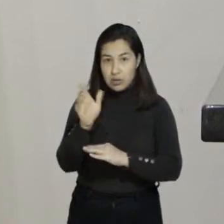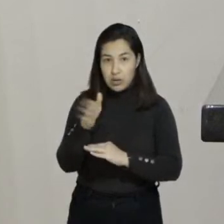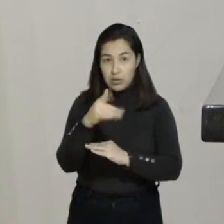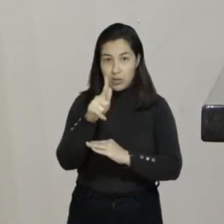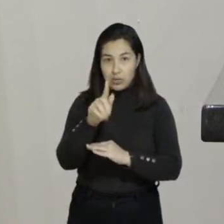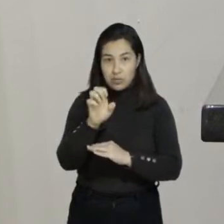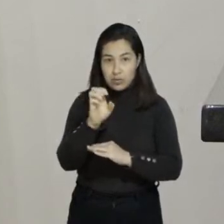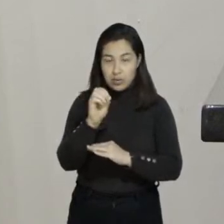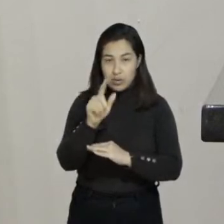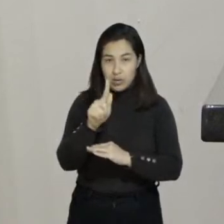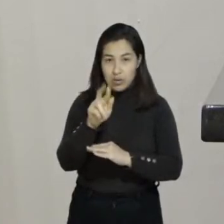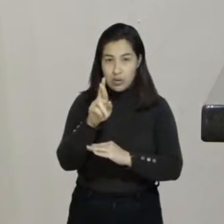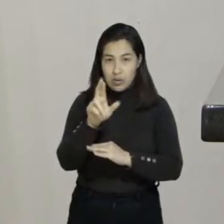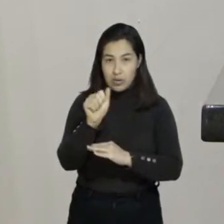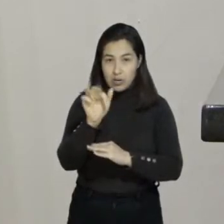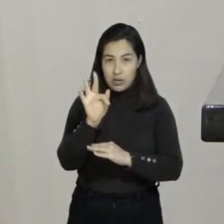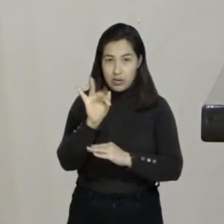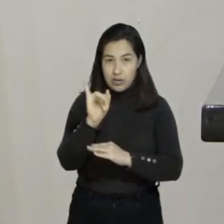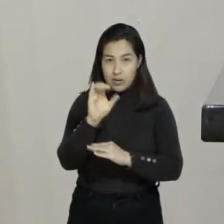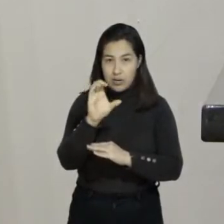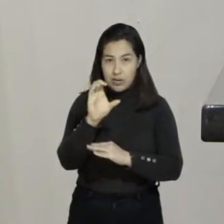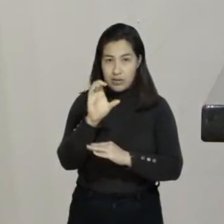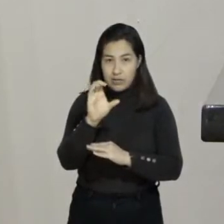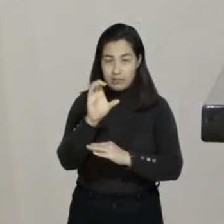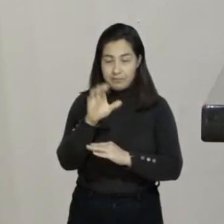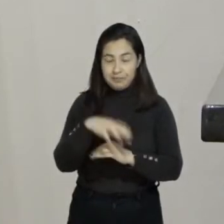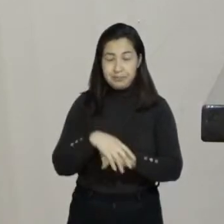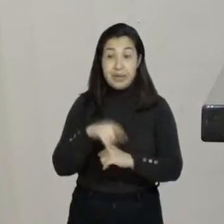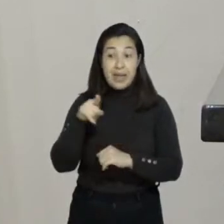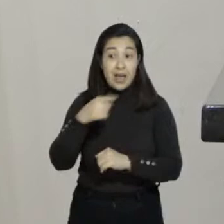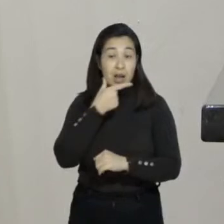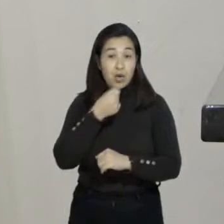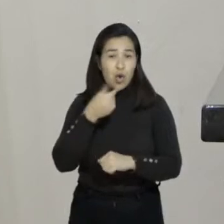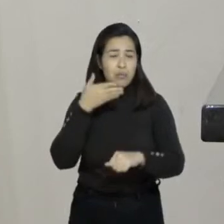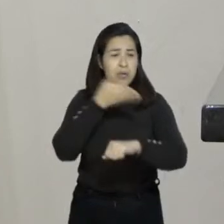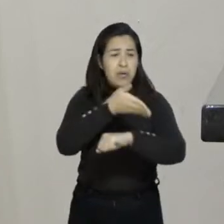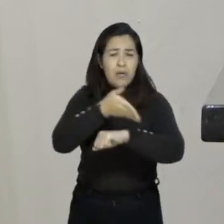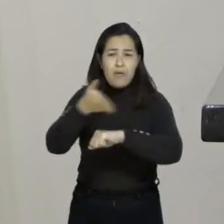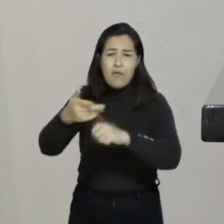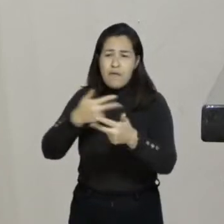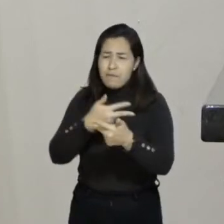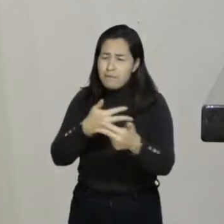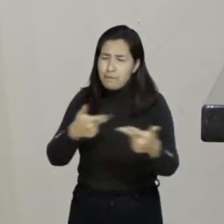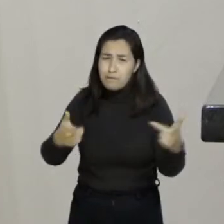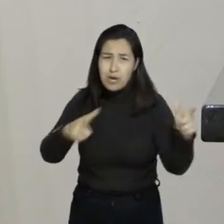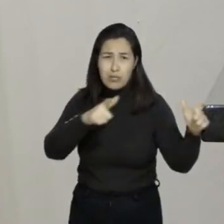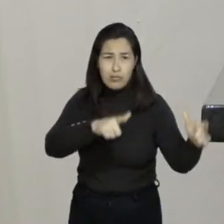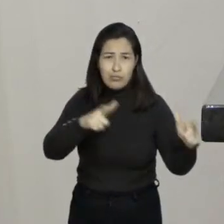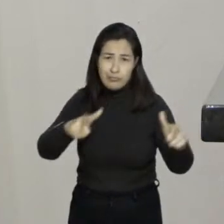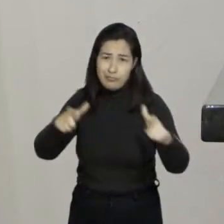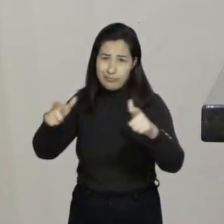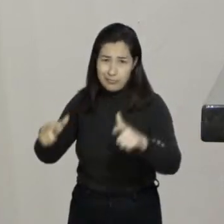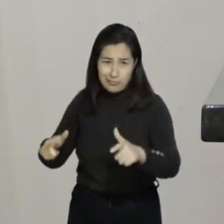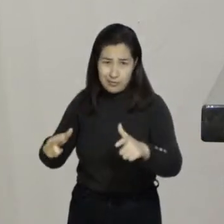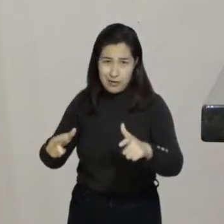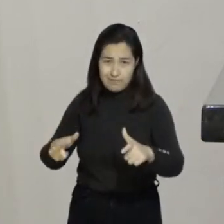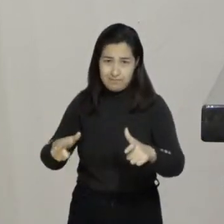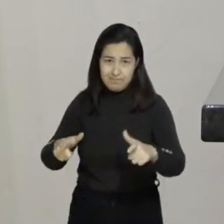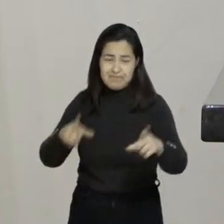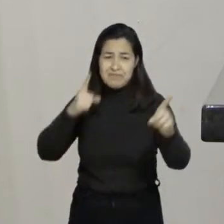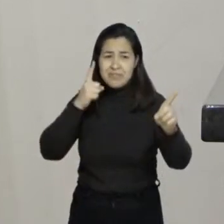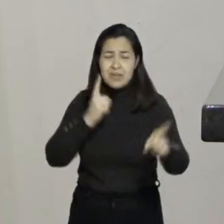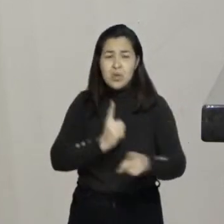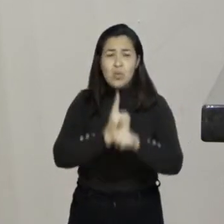percorreu cidades no mundo onde tinham um altíssimo incidência um altíssimo uma altíssima incidência